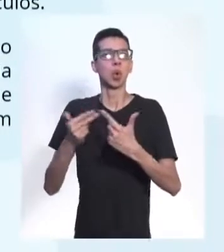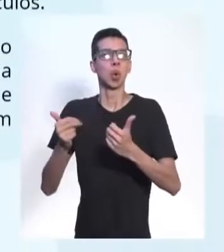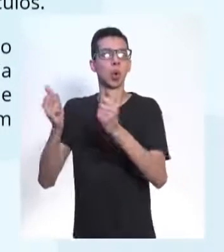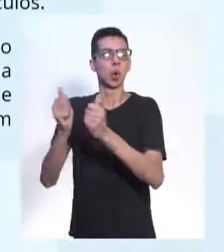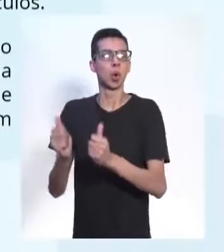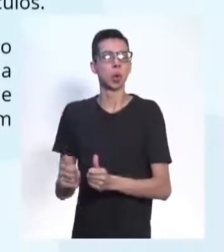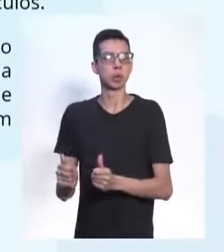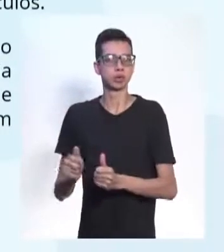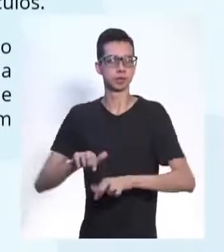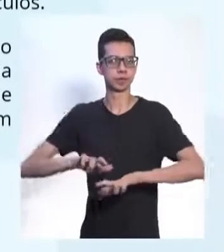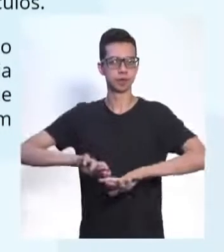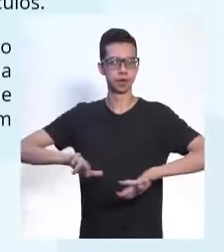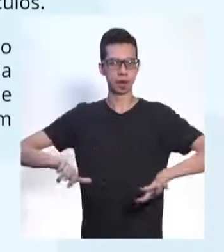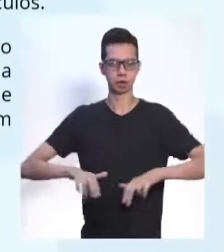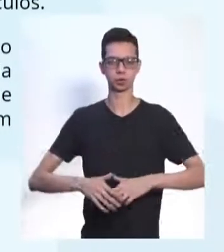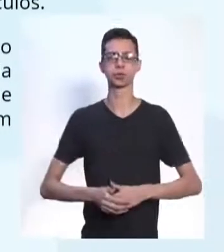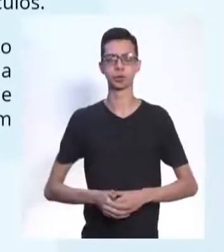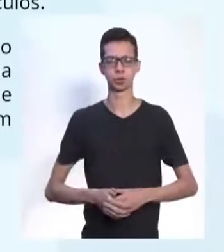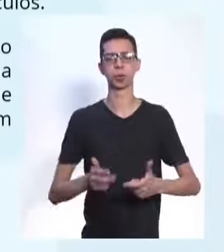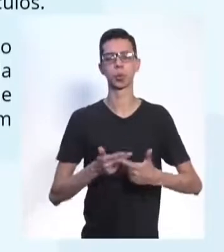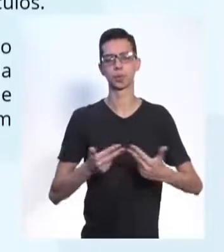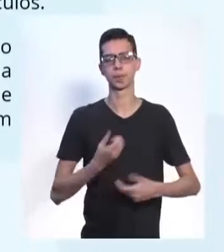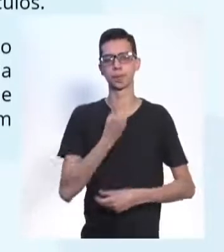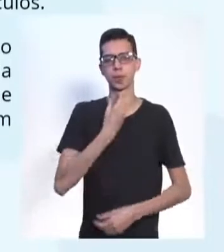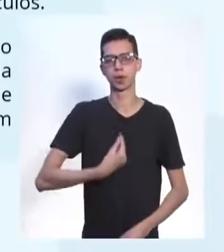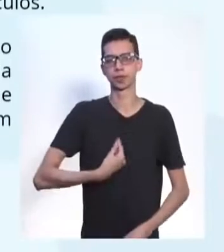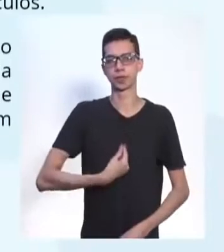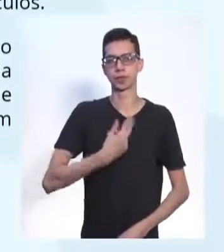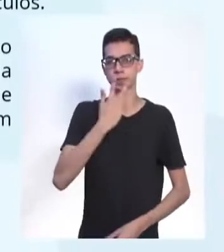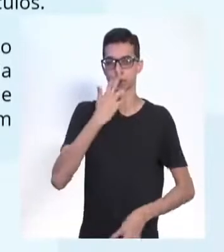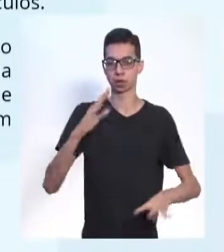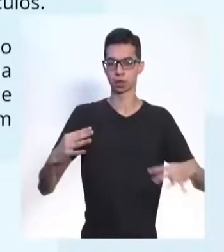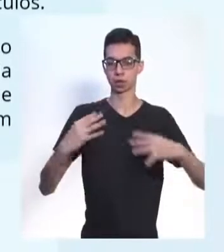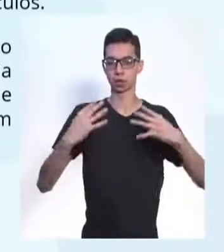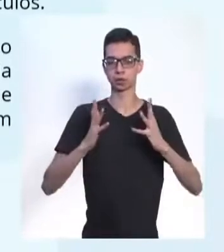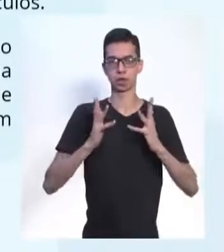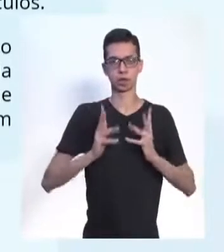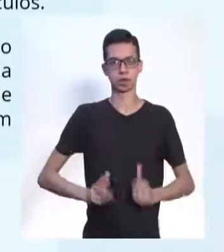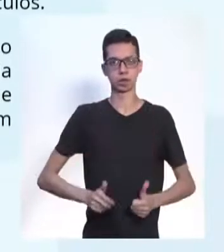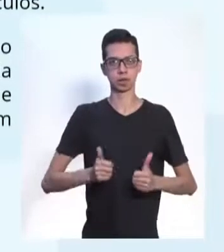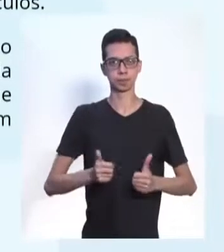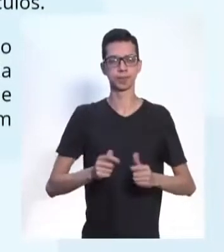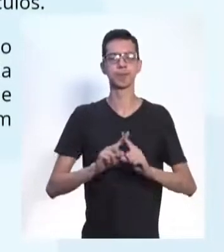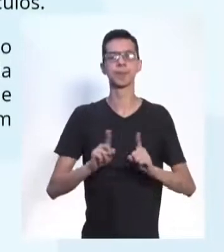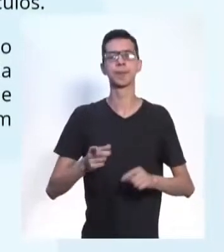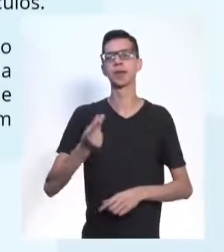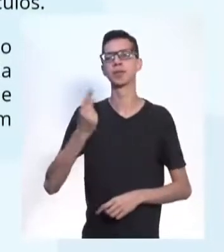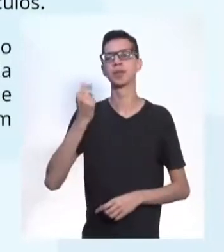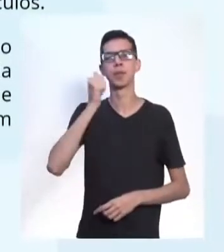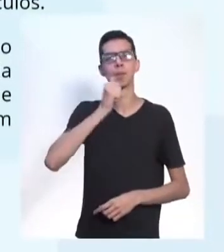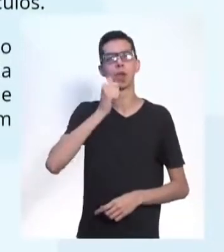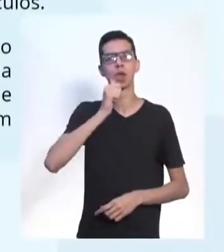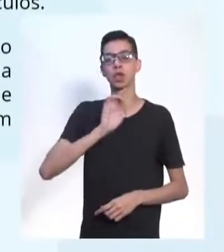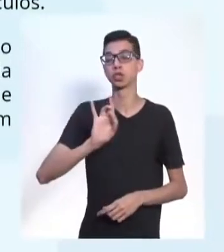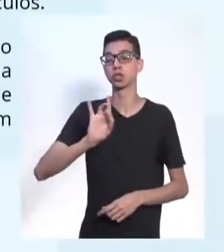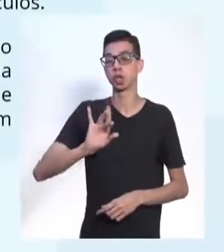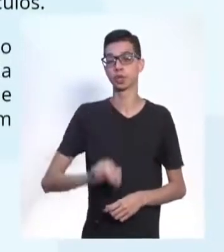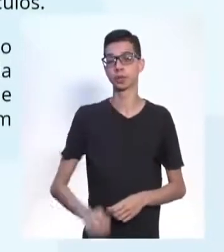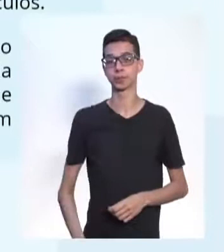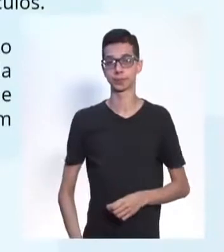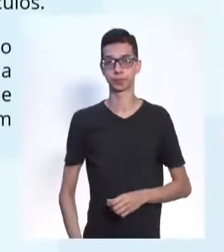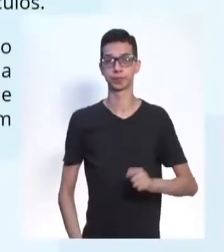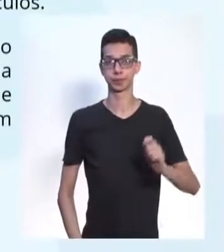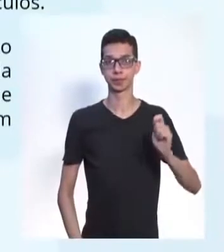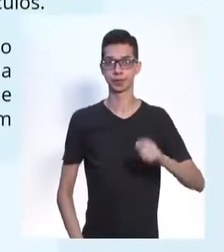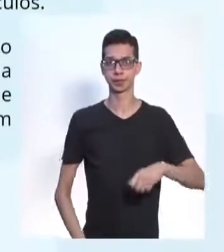está próximo das coisas boas da vida. Mas naquela época, apenas as mulheres da aristocracia tinham acesso a